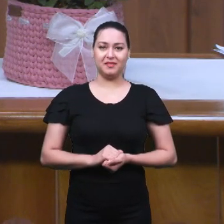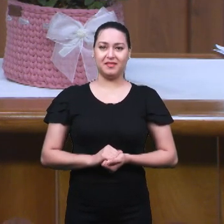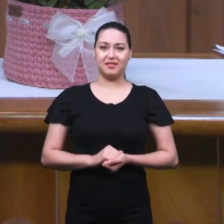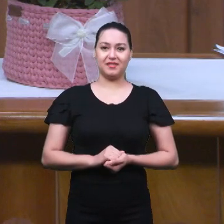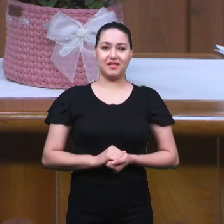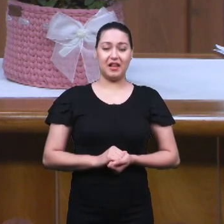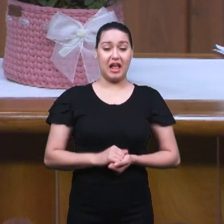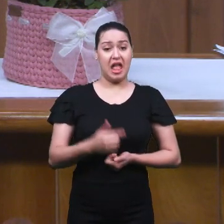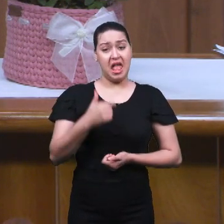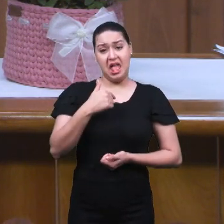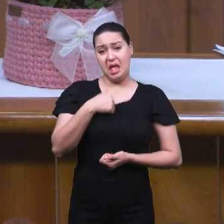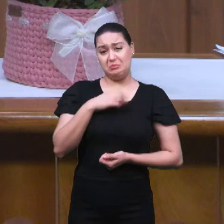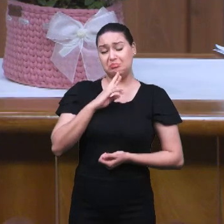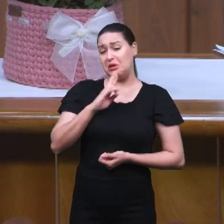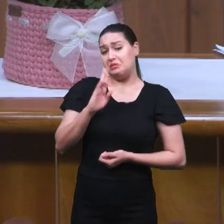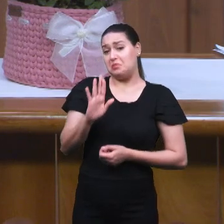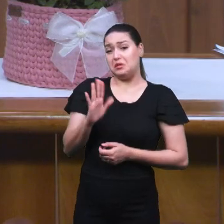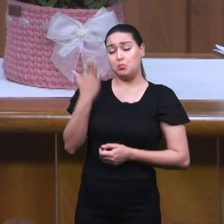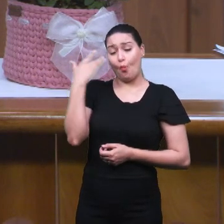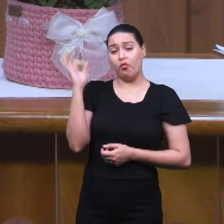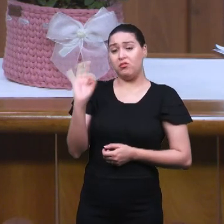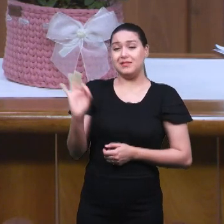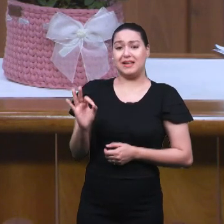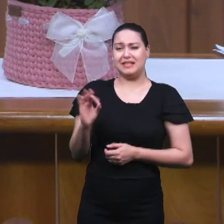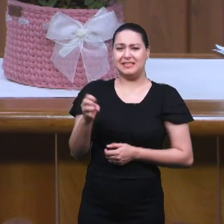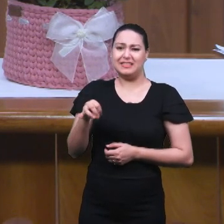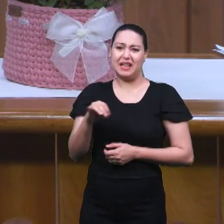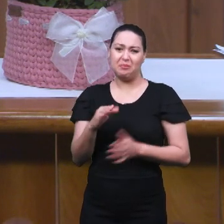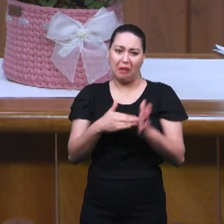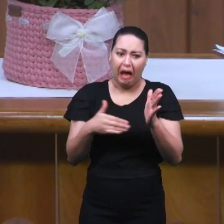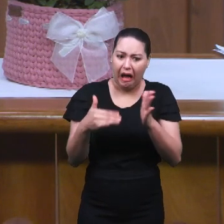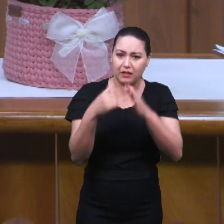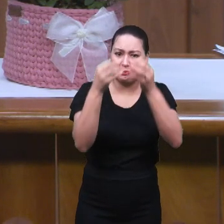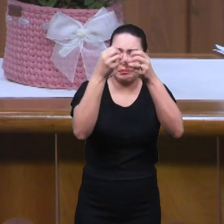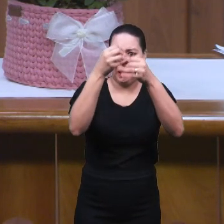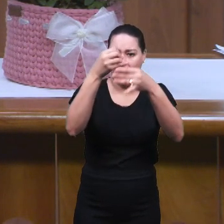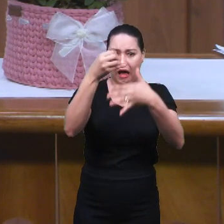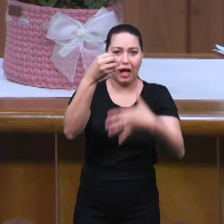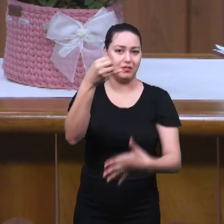algumas respostas. No entanto, alguma coisa falaremos. Mas vejam só,